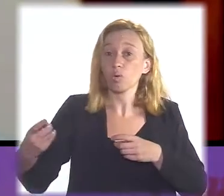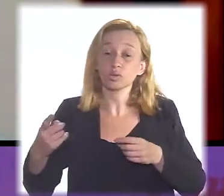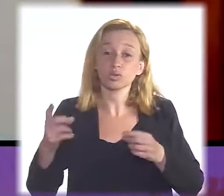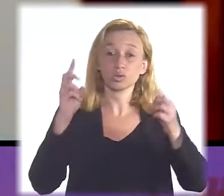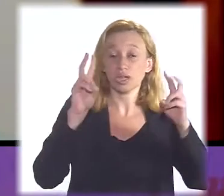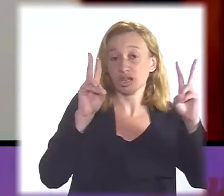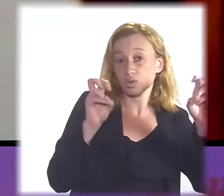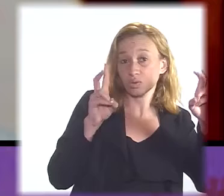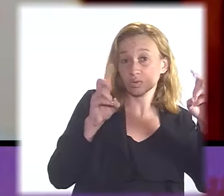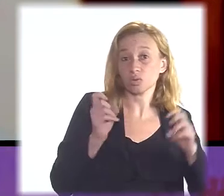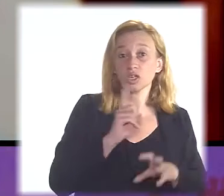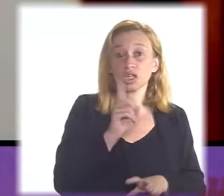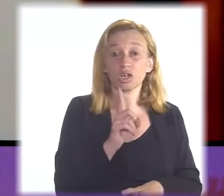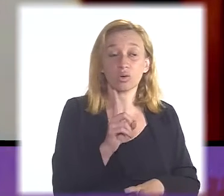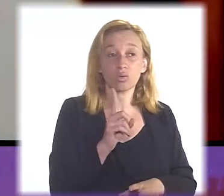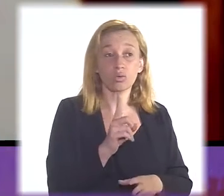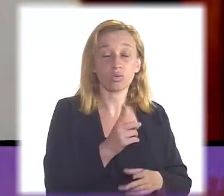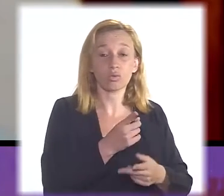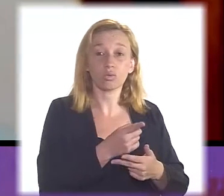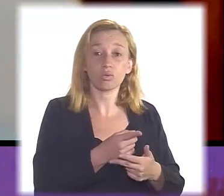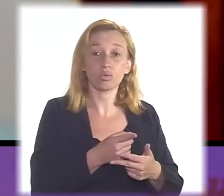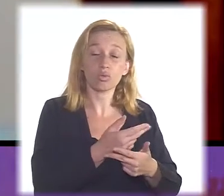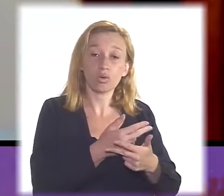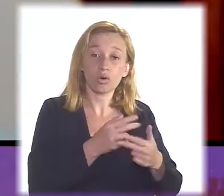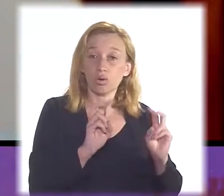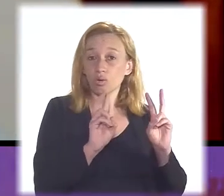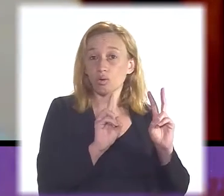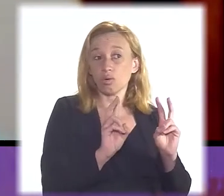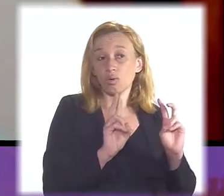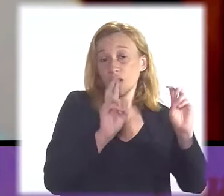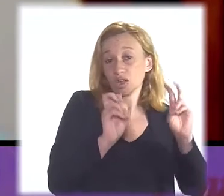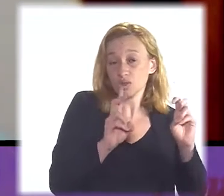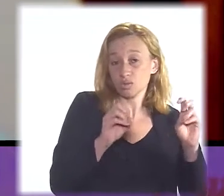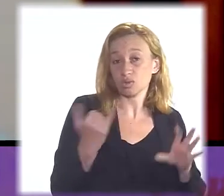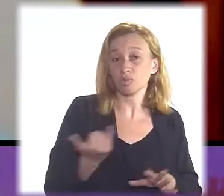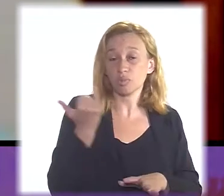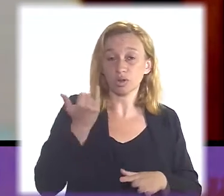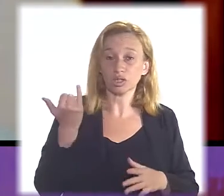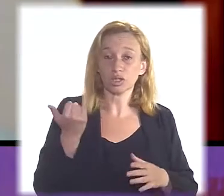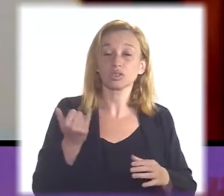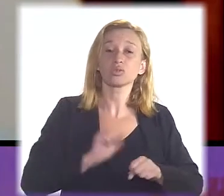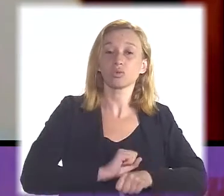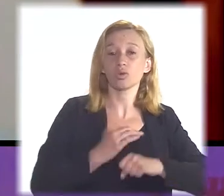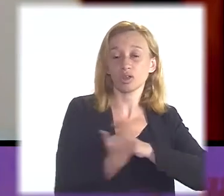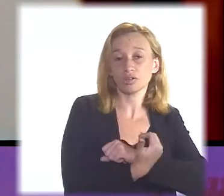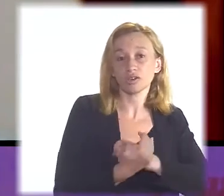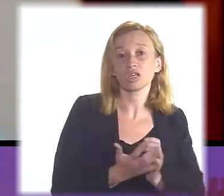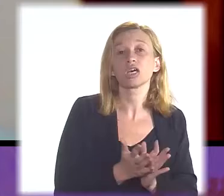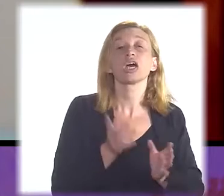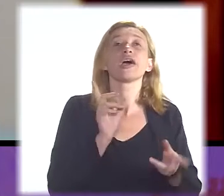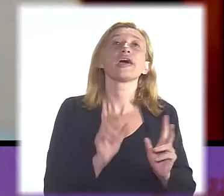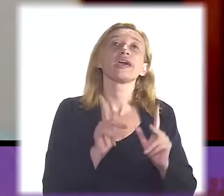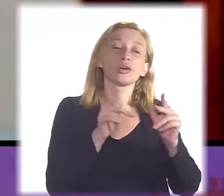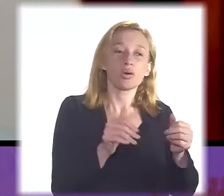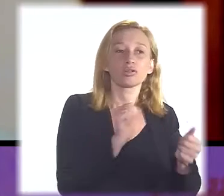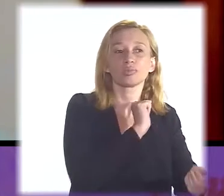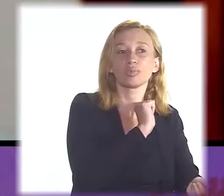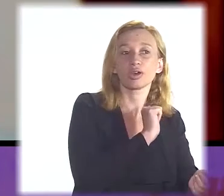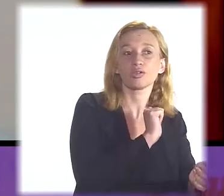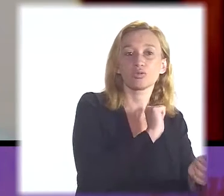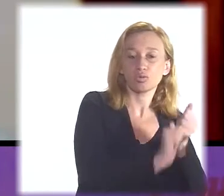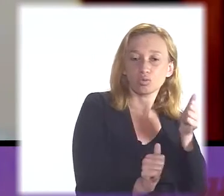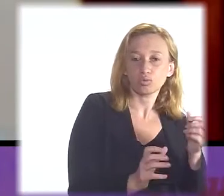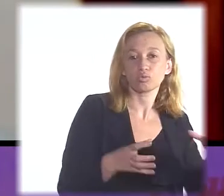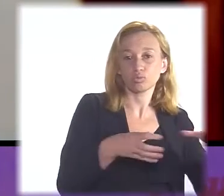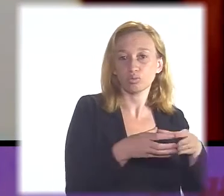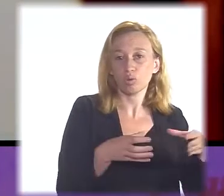daquilo que é determinado. E, a exemplo do que acontece com a sociedade, esse recorte do futebol também ignora o